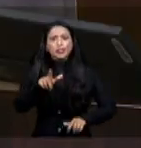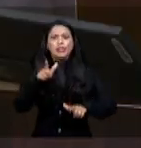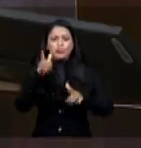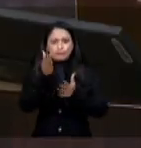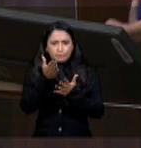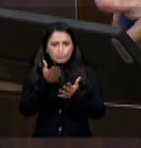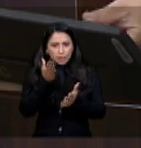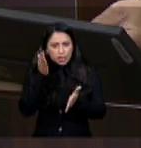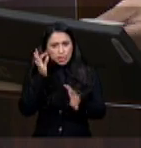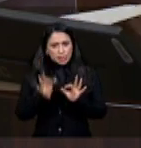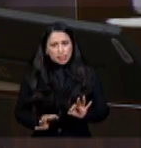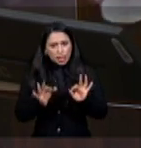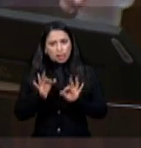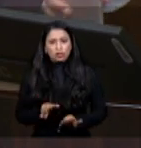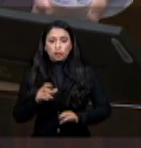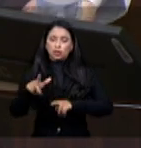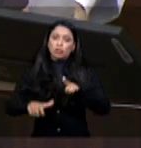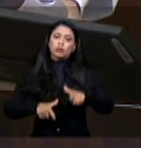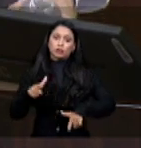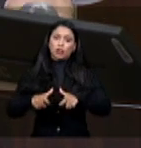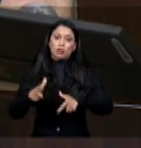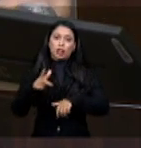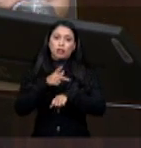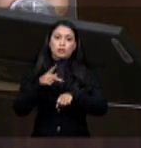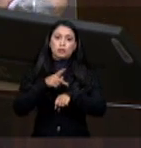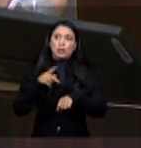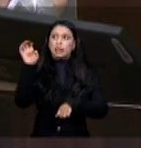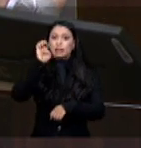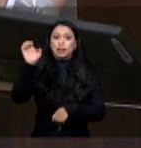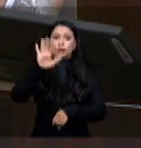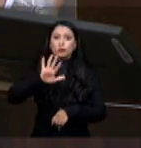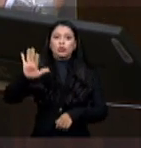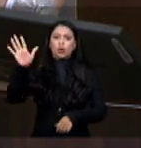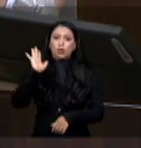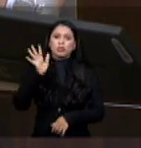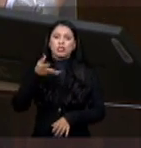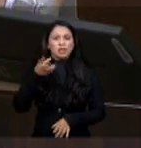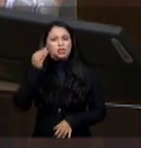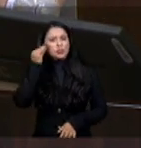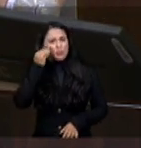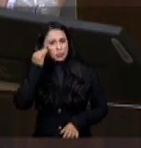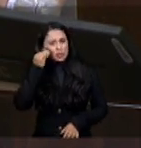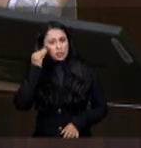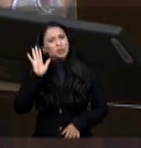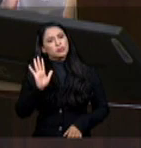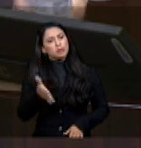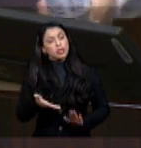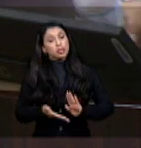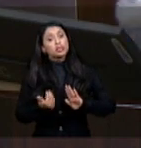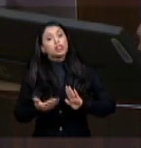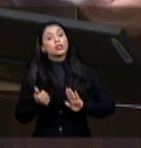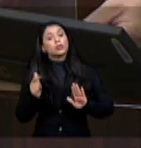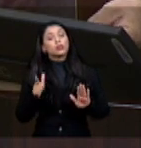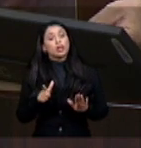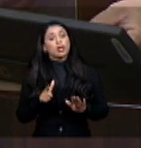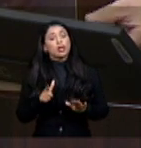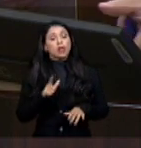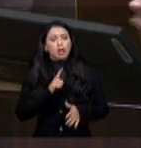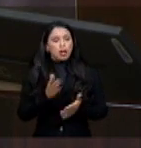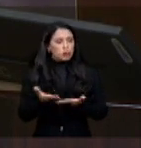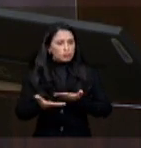nos países em que vem da Europa que vem adotando essa modalidade retirando Portanto o